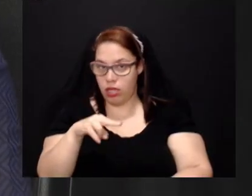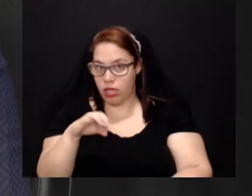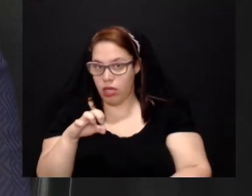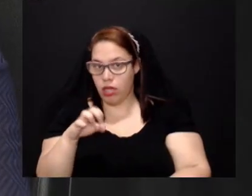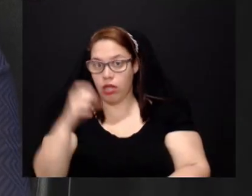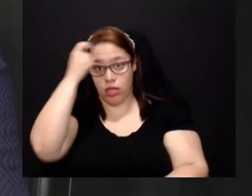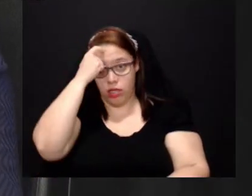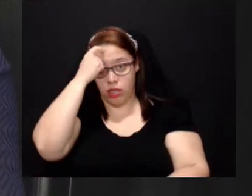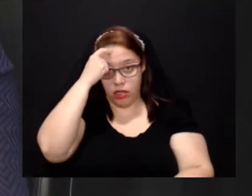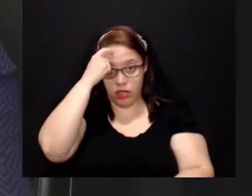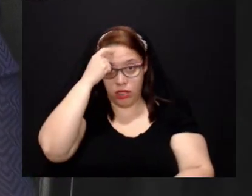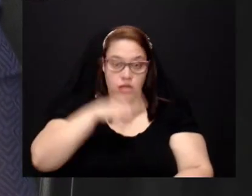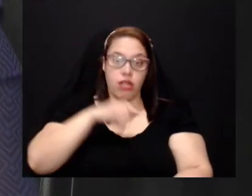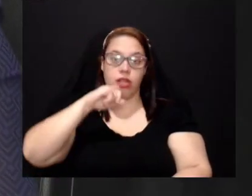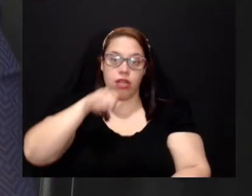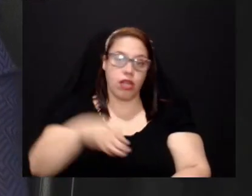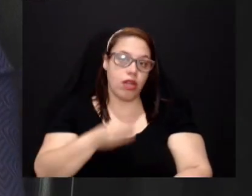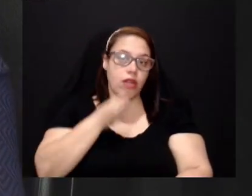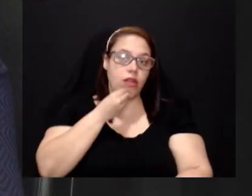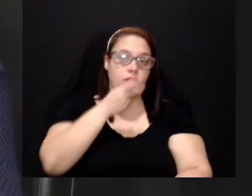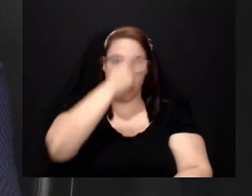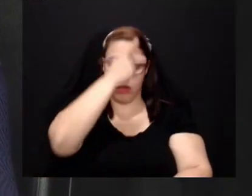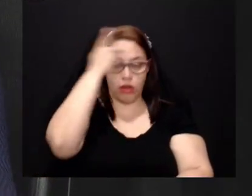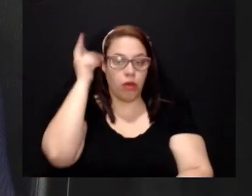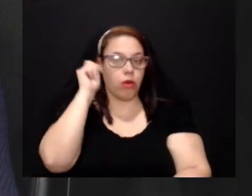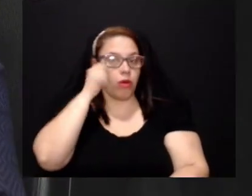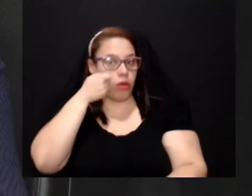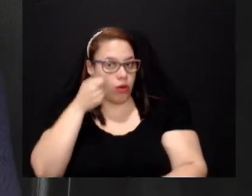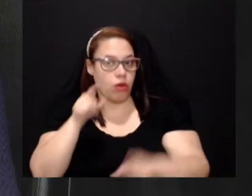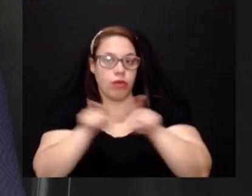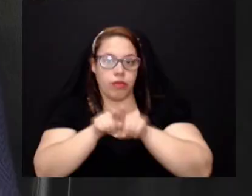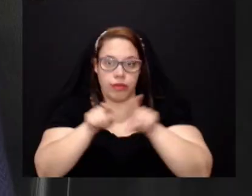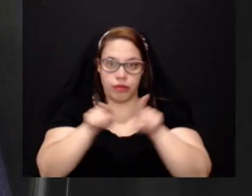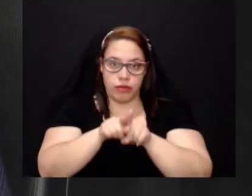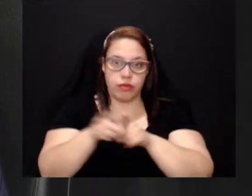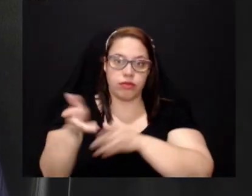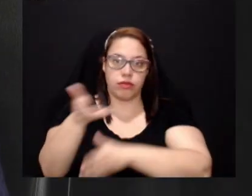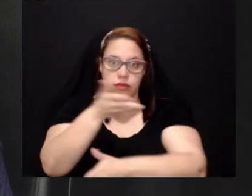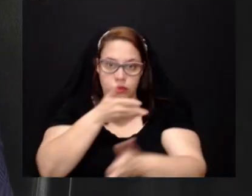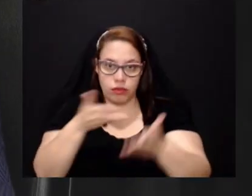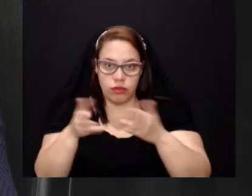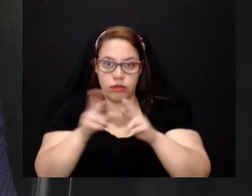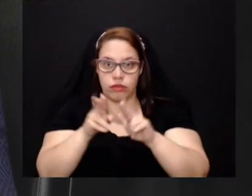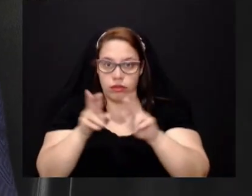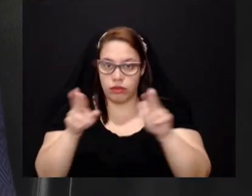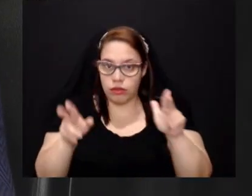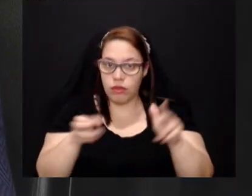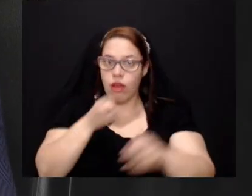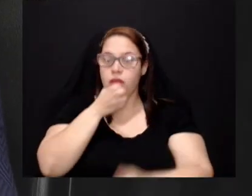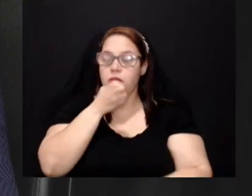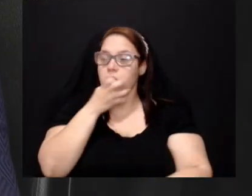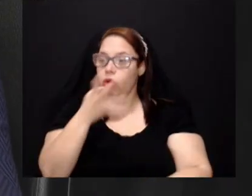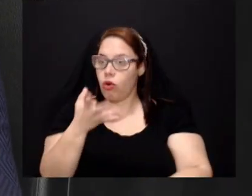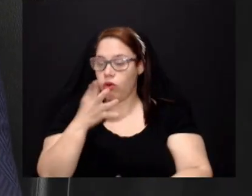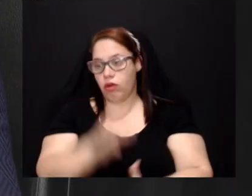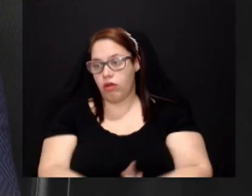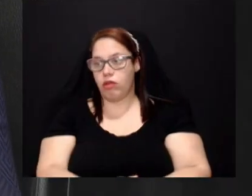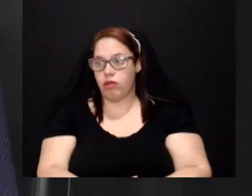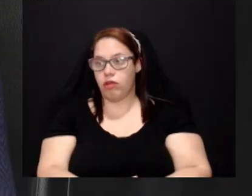que dar oportunidade para as pessoas negras também, de que ele tem que trazer mais diversidade, que a diversidade é boa, que a diversidade